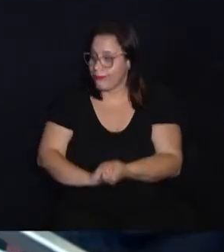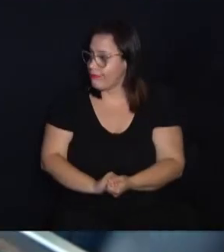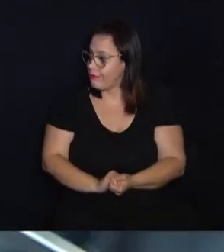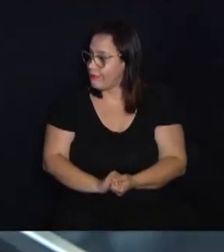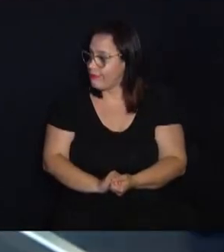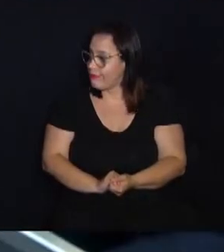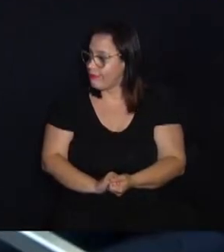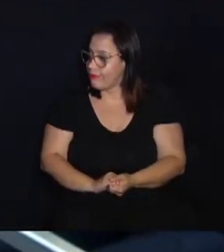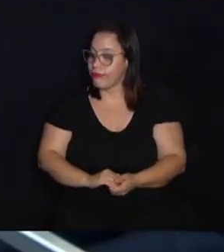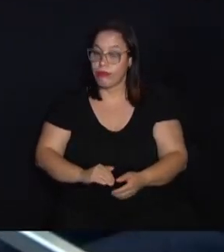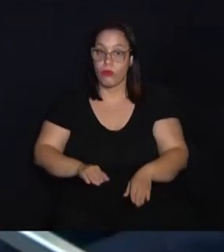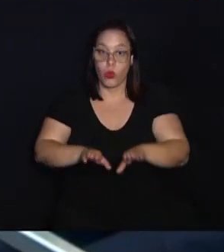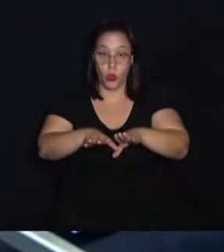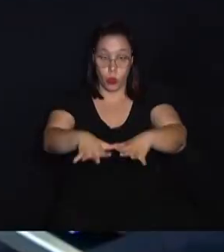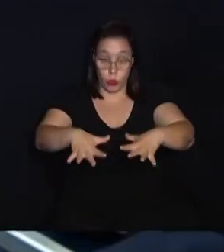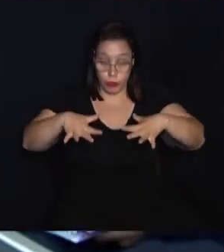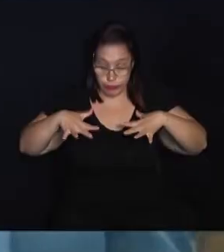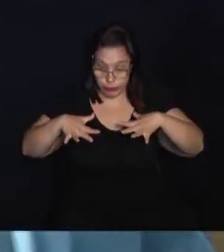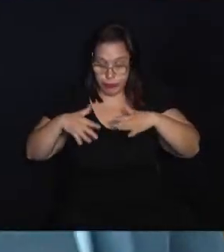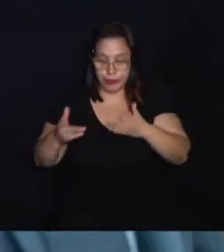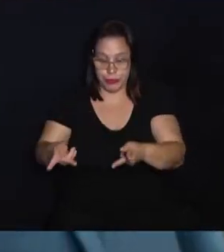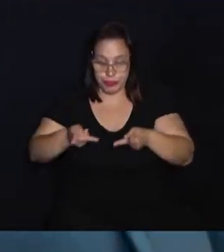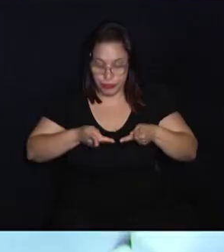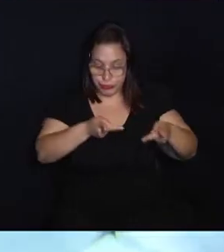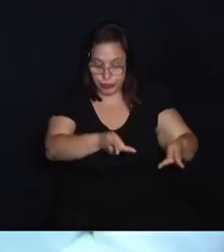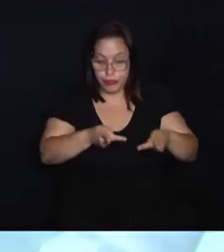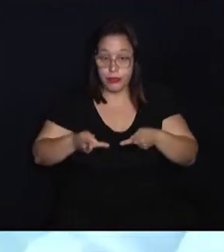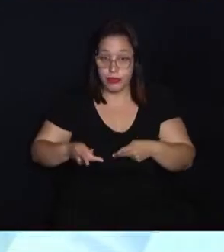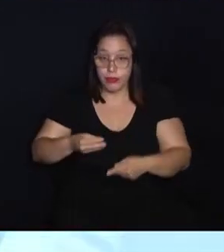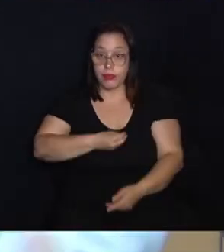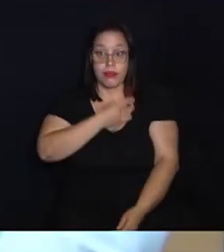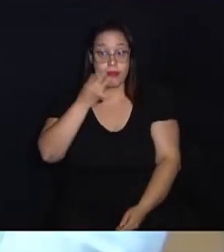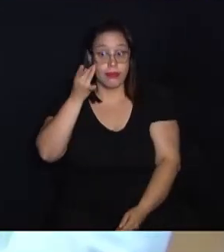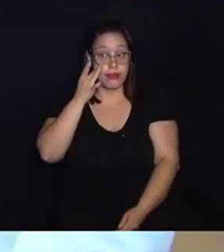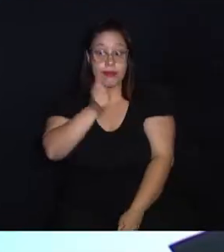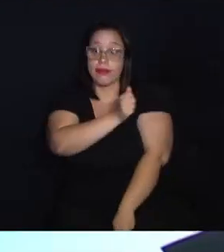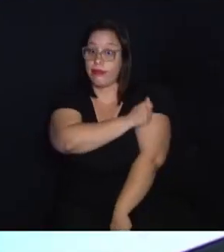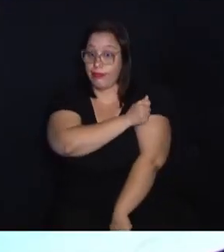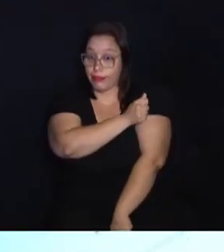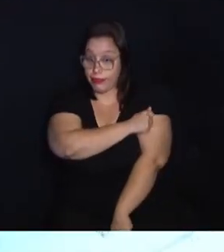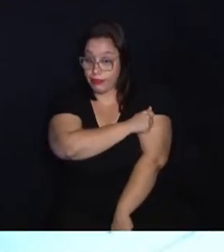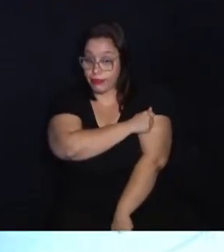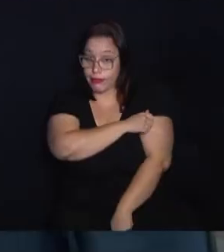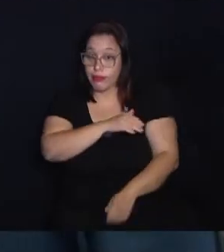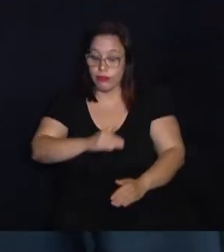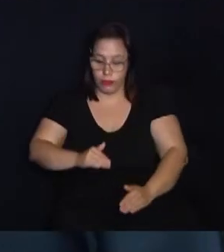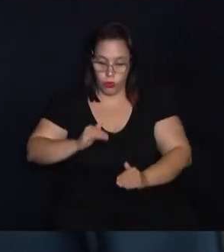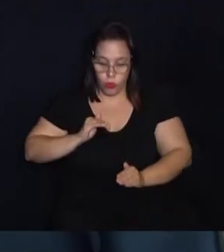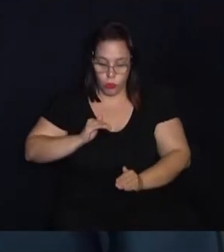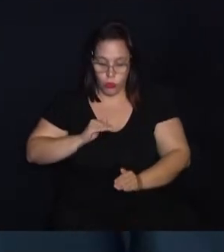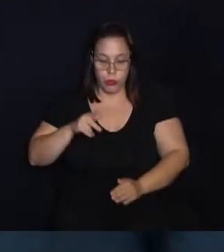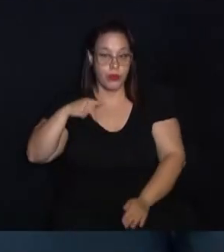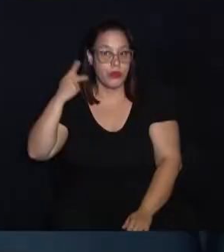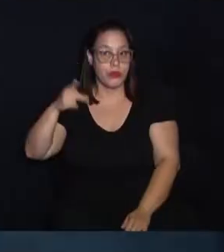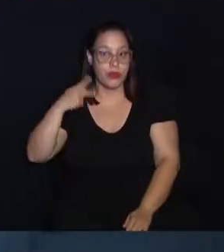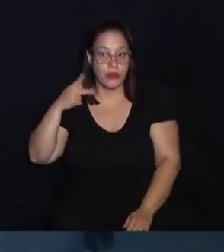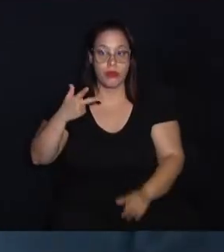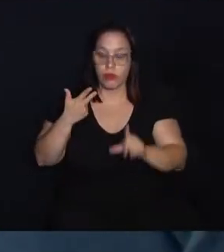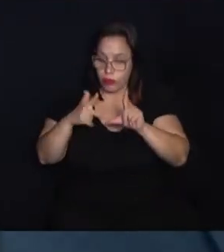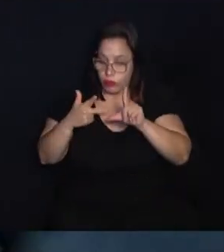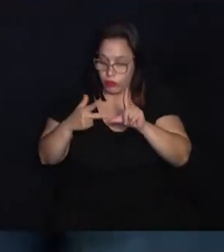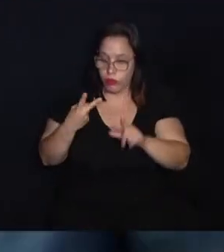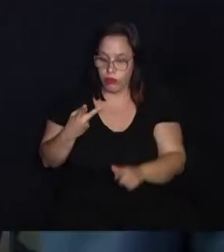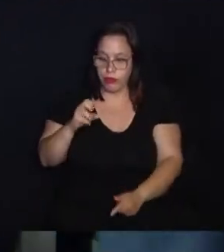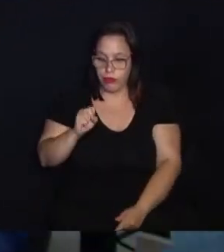Com um plenário lotado de convidados e com a presença de autoridades, a posse dos vereadores para a legislatura